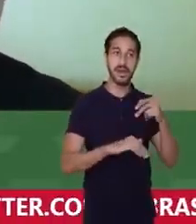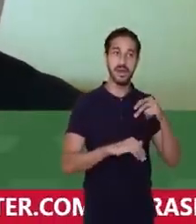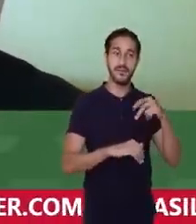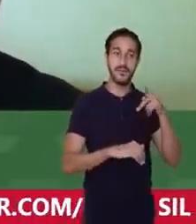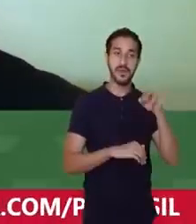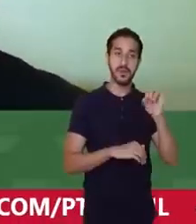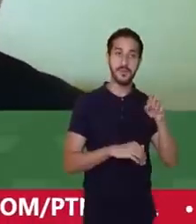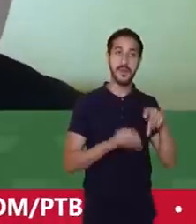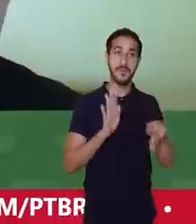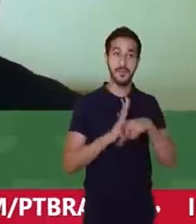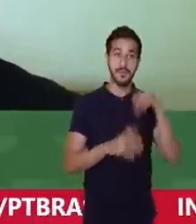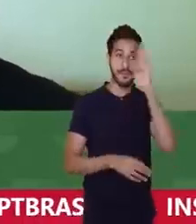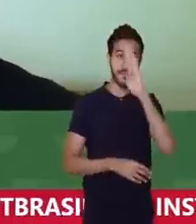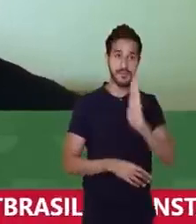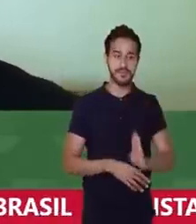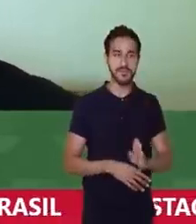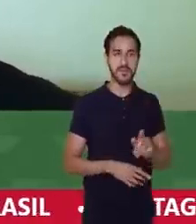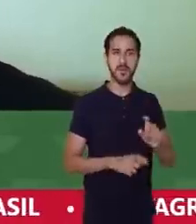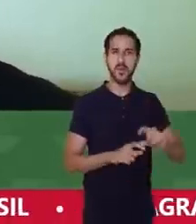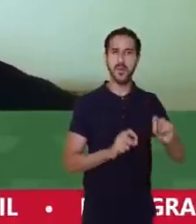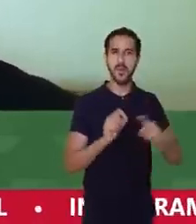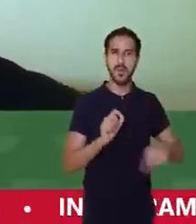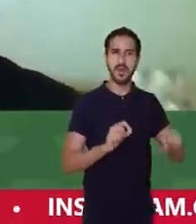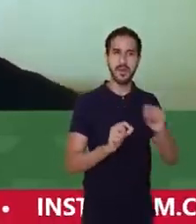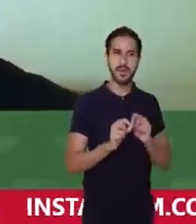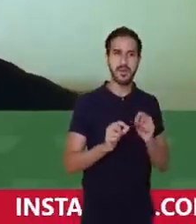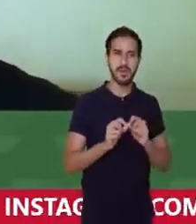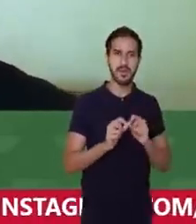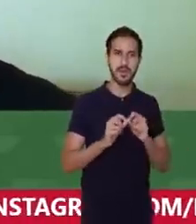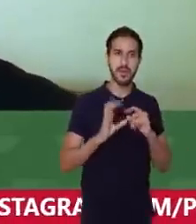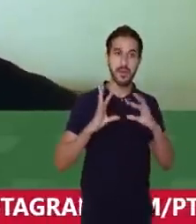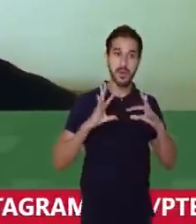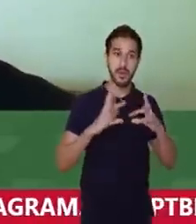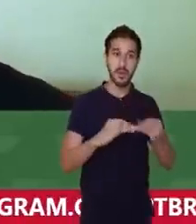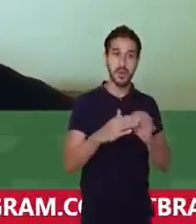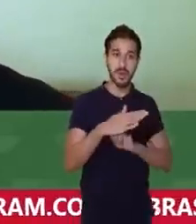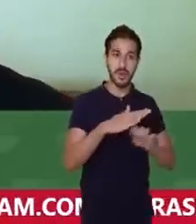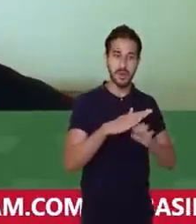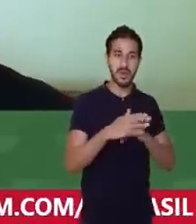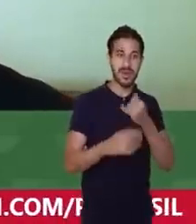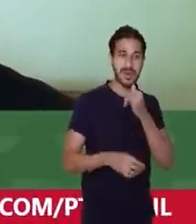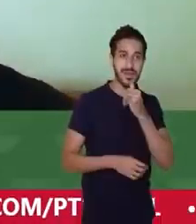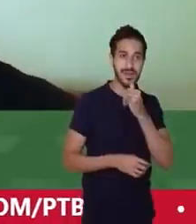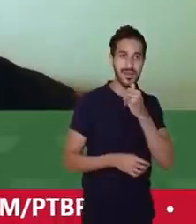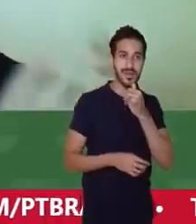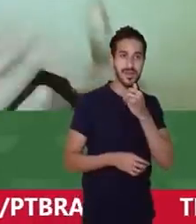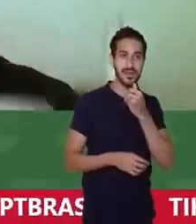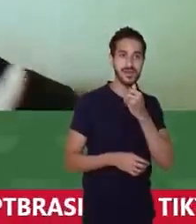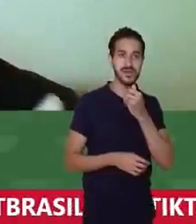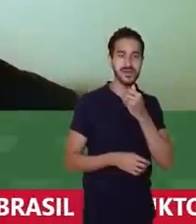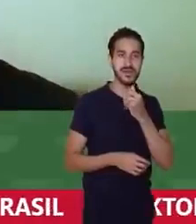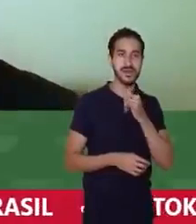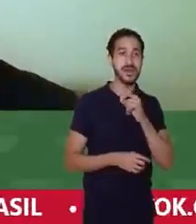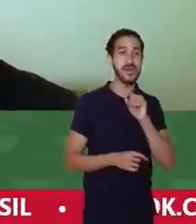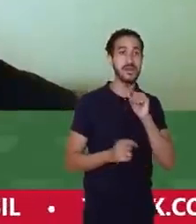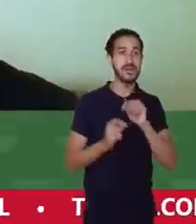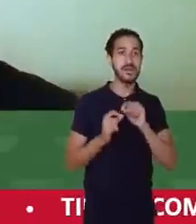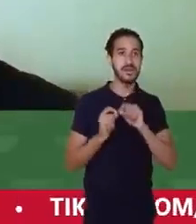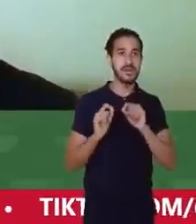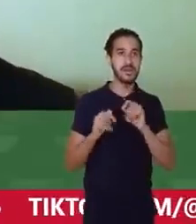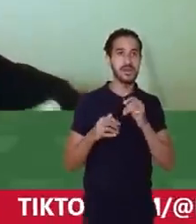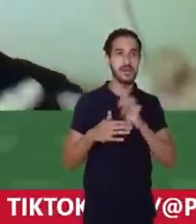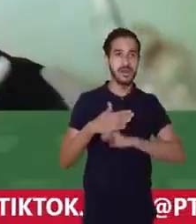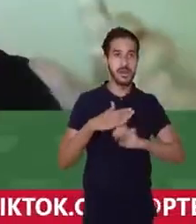O que eles estão fazendo? Toda empresa de energia que se presta é uma empresa